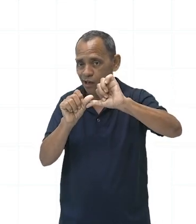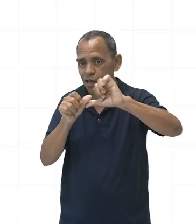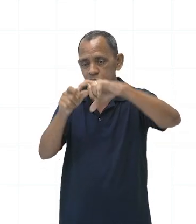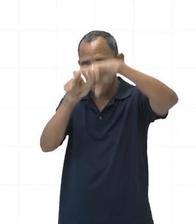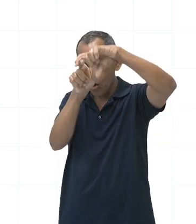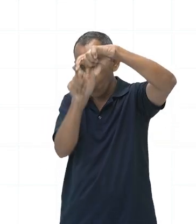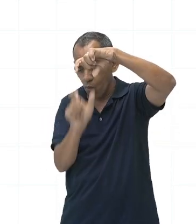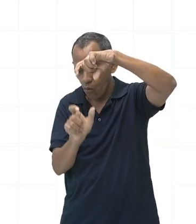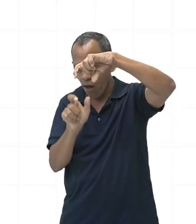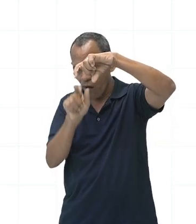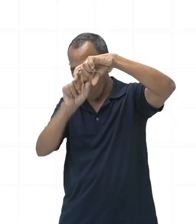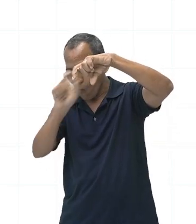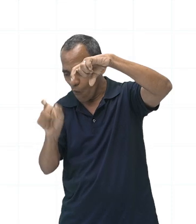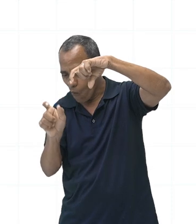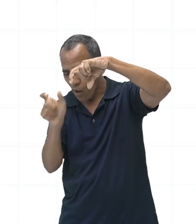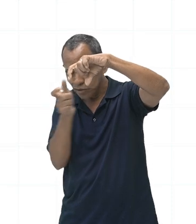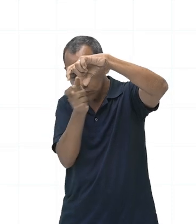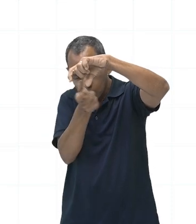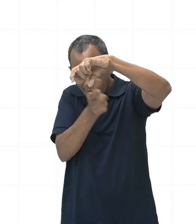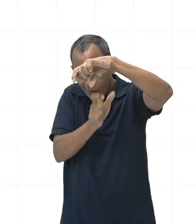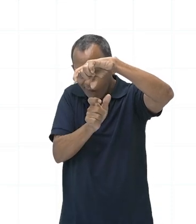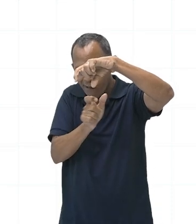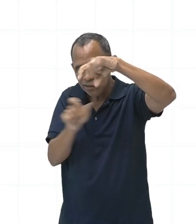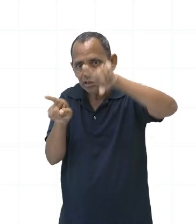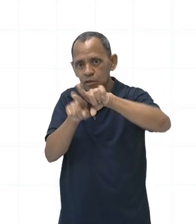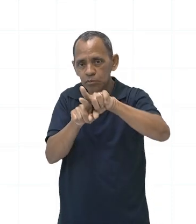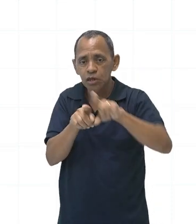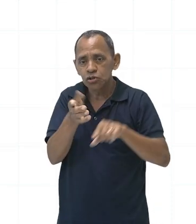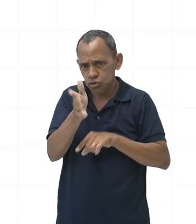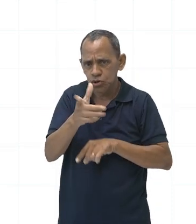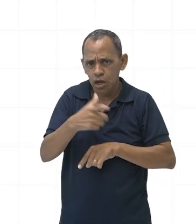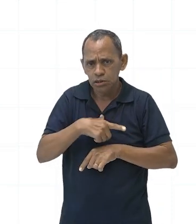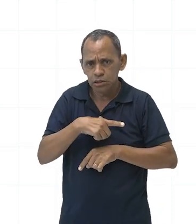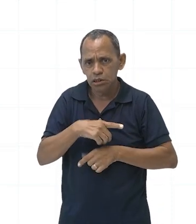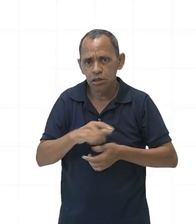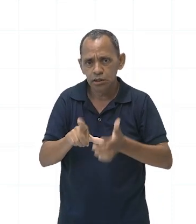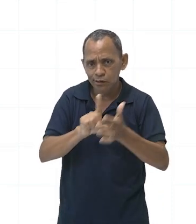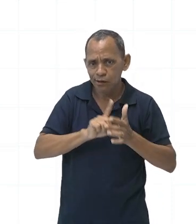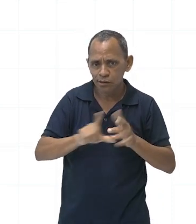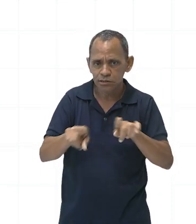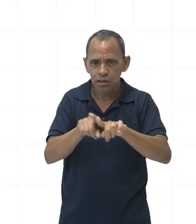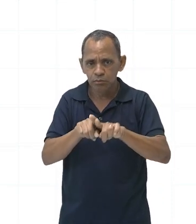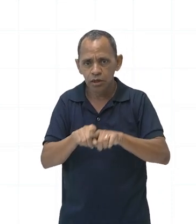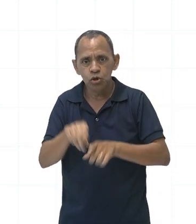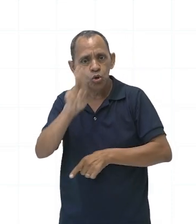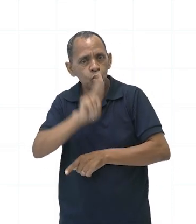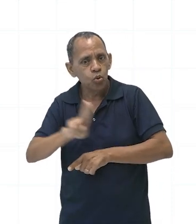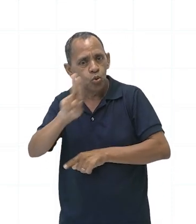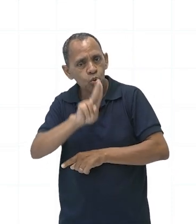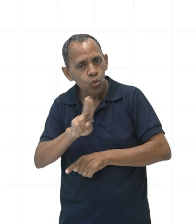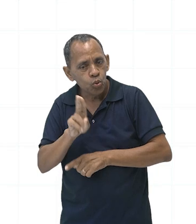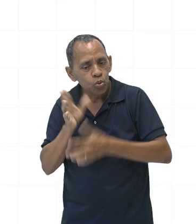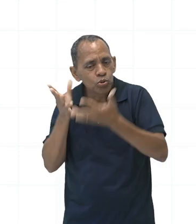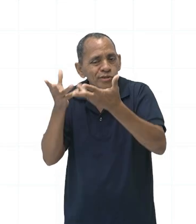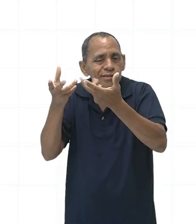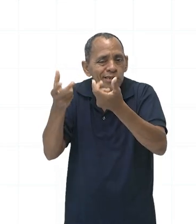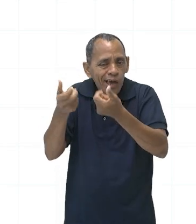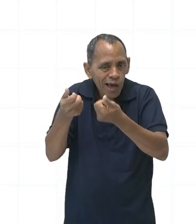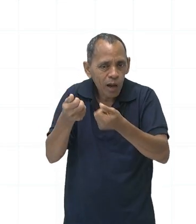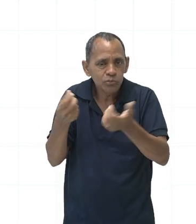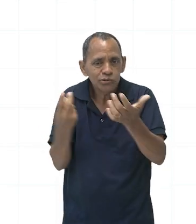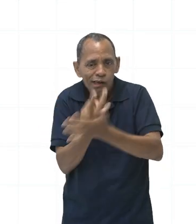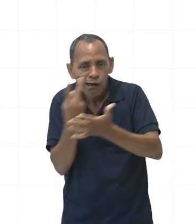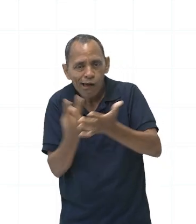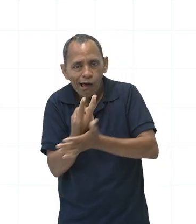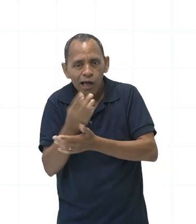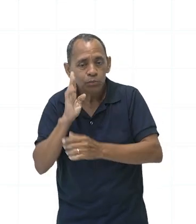ou acentuamento de curvas normais já existentes. E a adoção de hábitos incorretos, principalmente